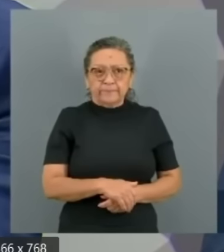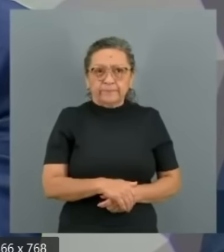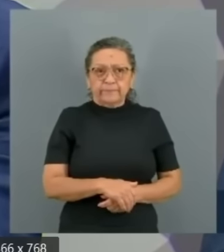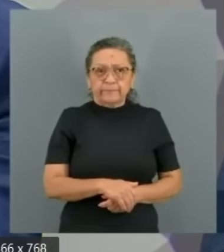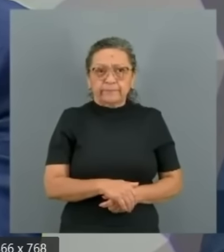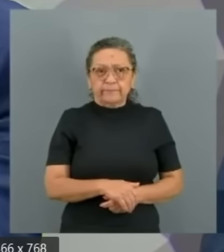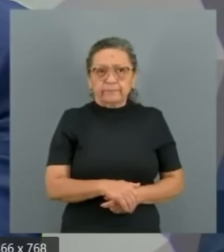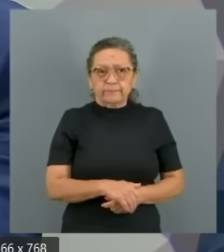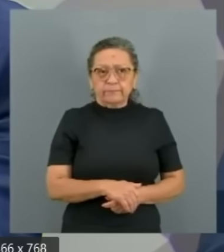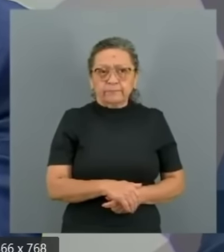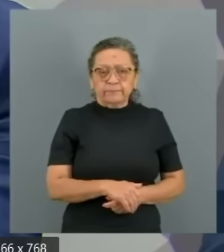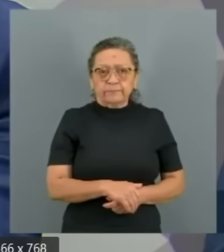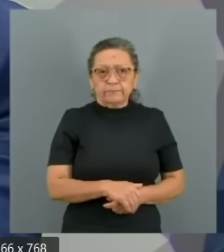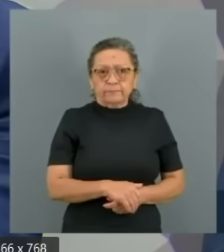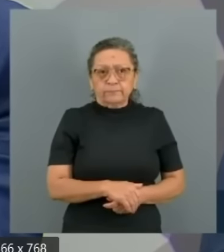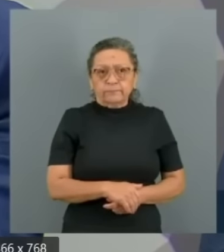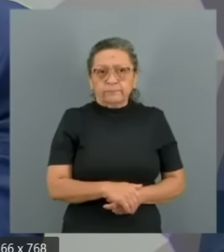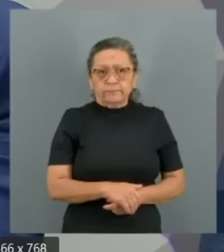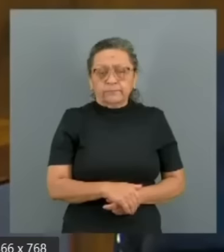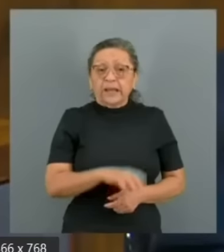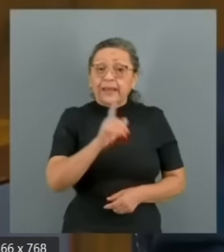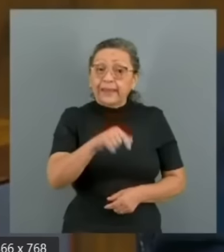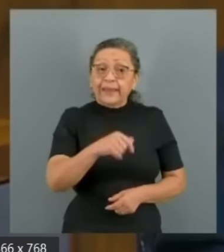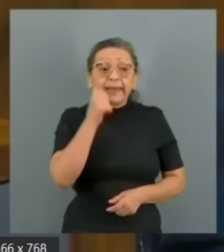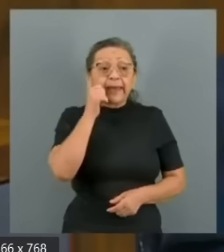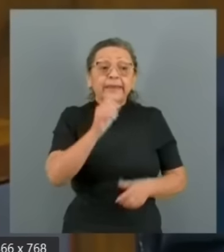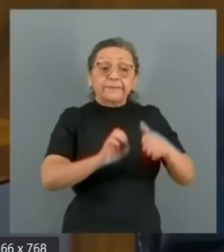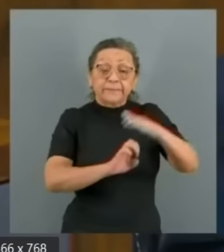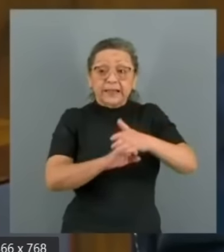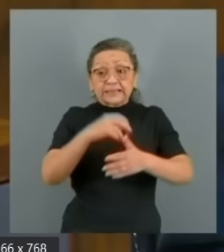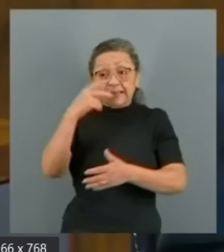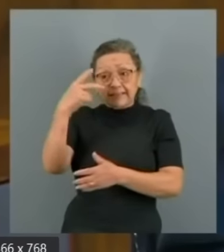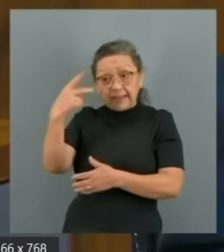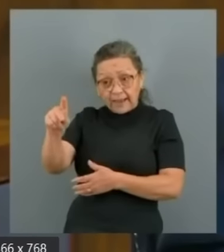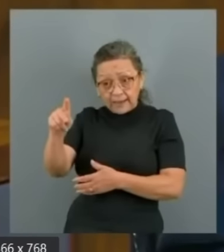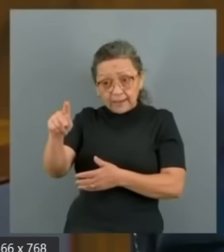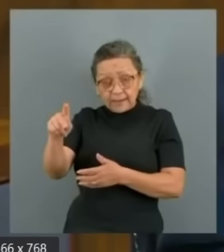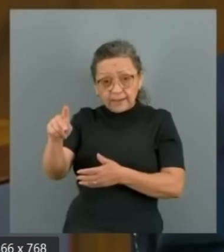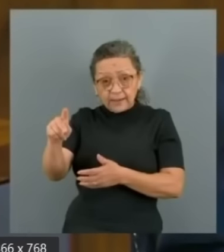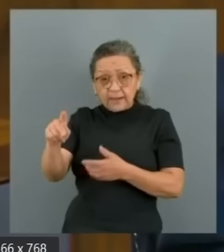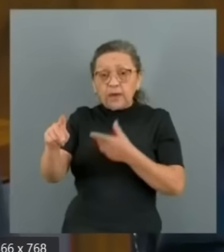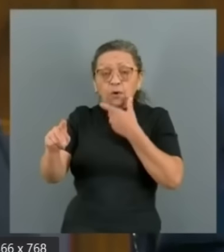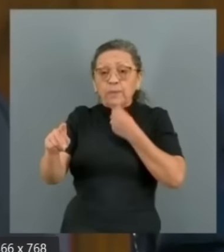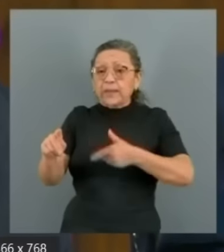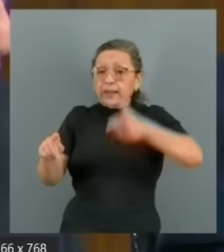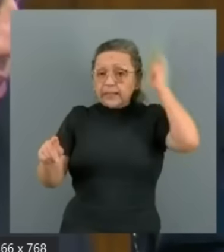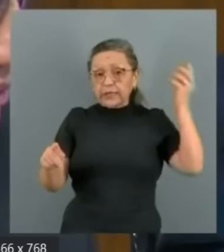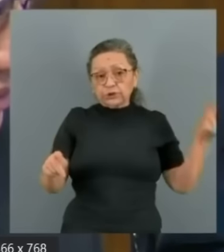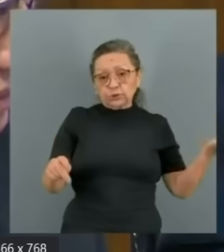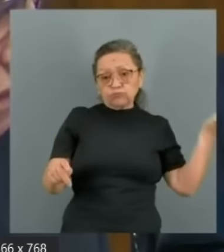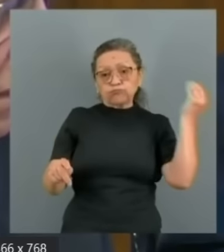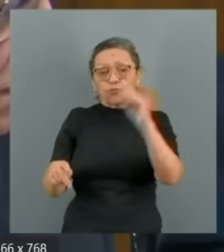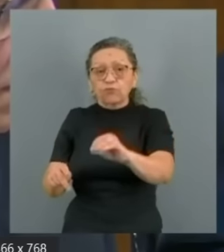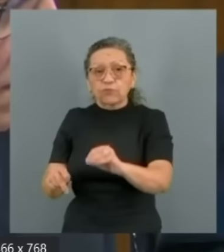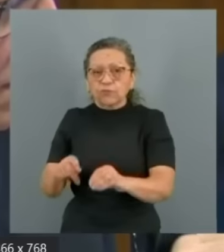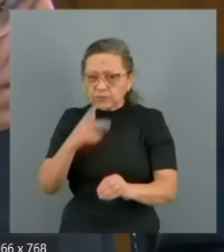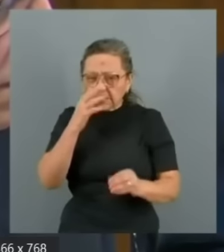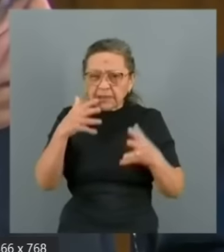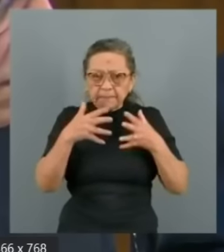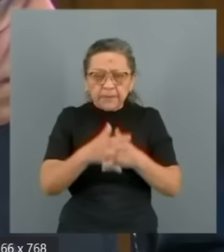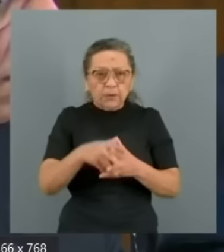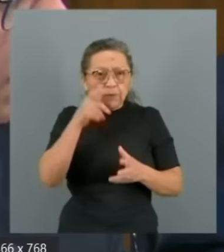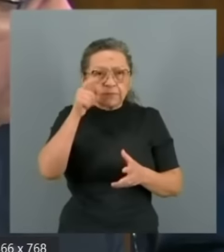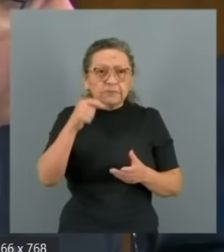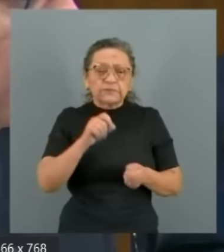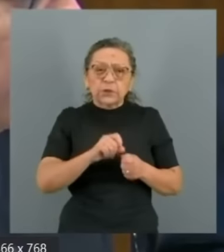sim, que recebeu o dinheiro do careca, tem razão. A Curitiba, exatamente. Dia 1º de novembro. O senhor acha que não há conflito de interesse dela fazer esse contrato com o